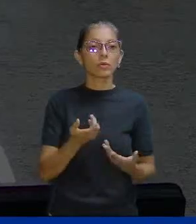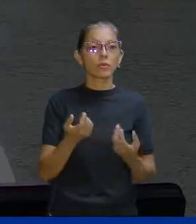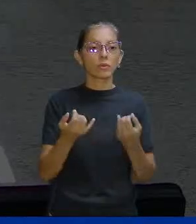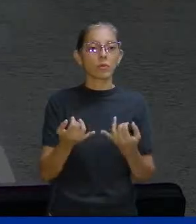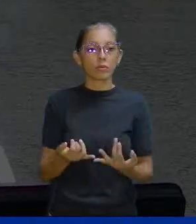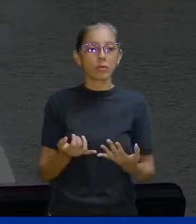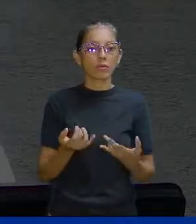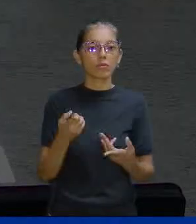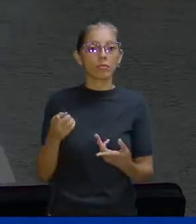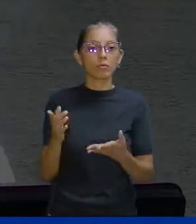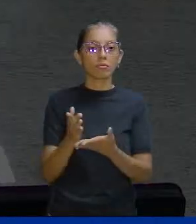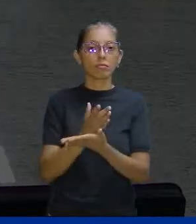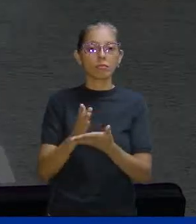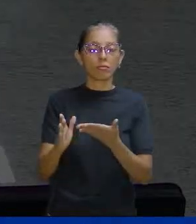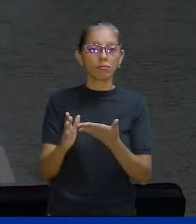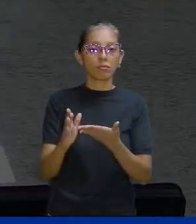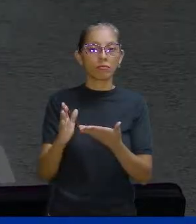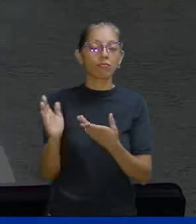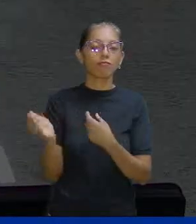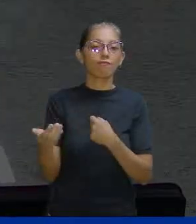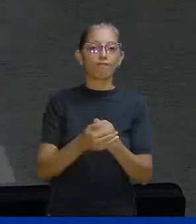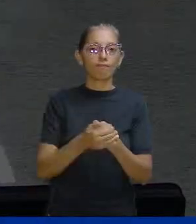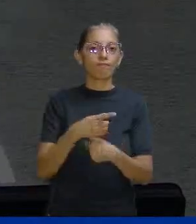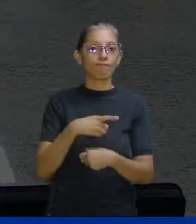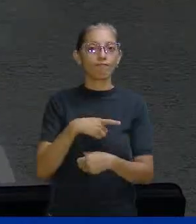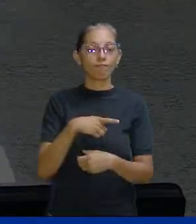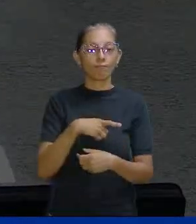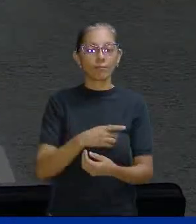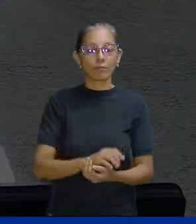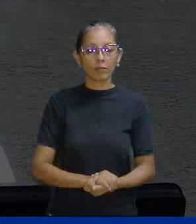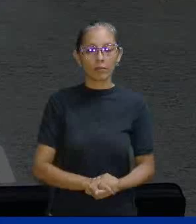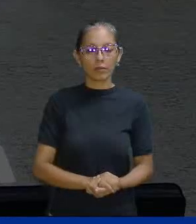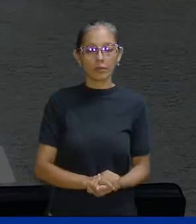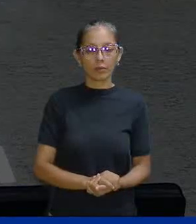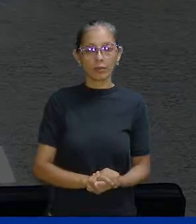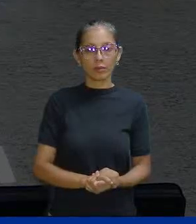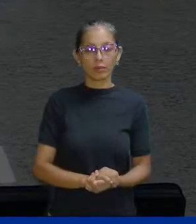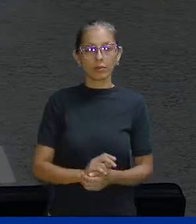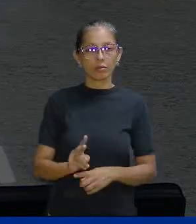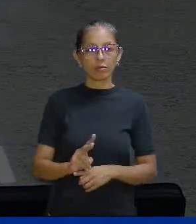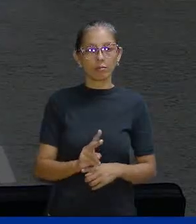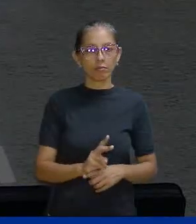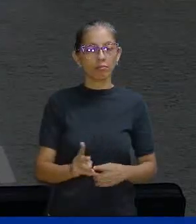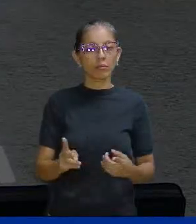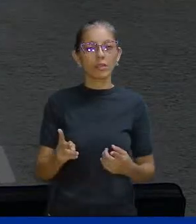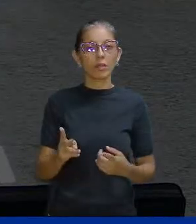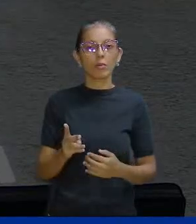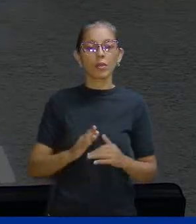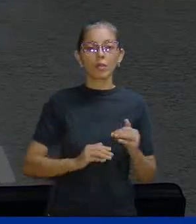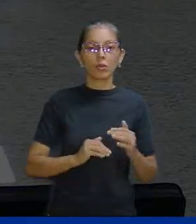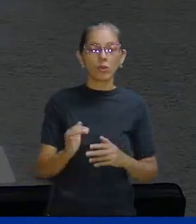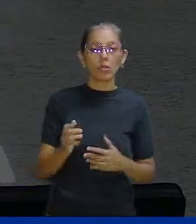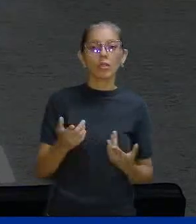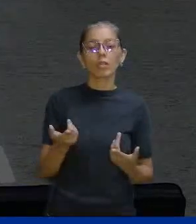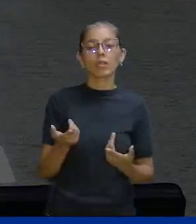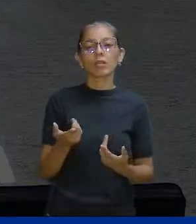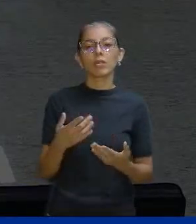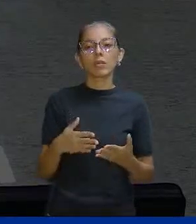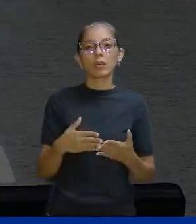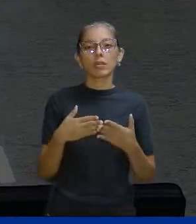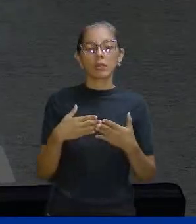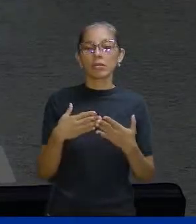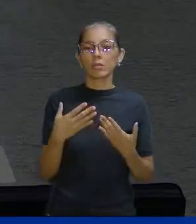que houve omissão no julgamento. A Procuradoria Regional Eleitoral pugnou pelo não conhecimento dos embargos. É o relatório.